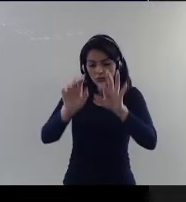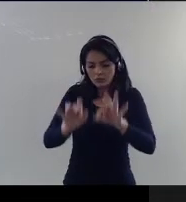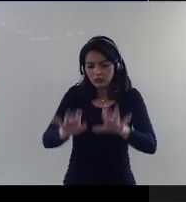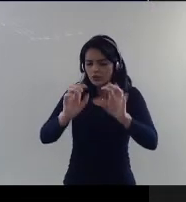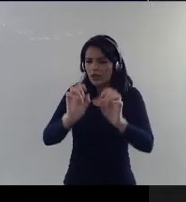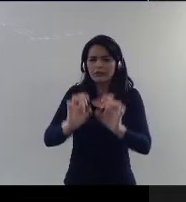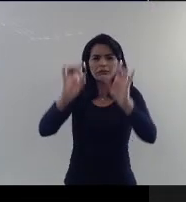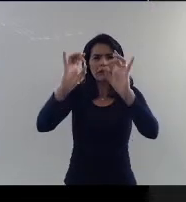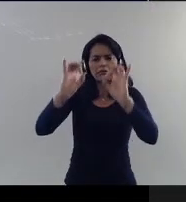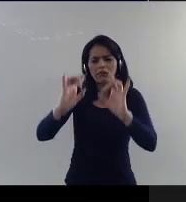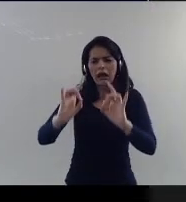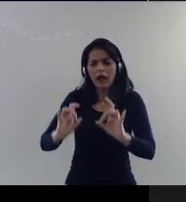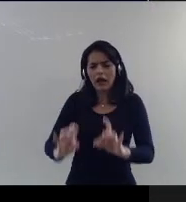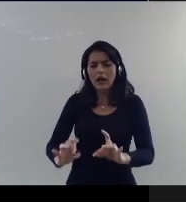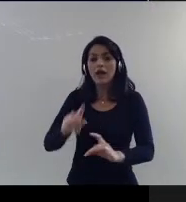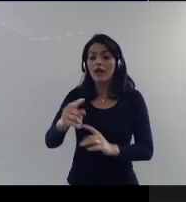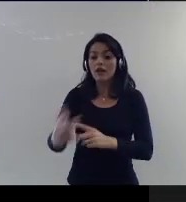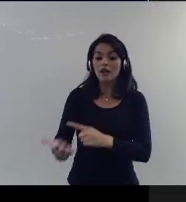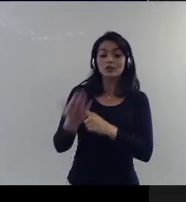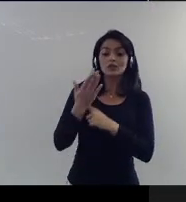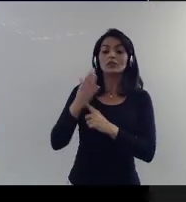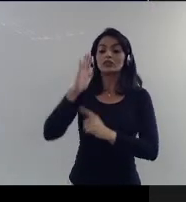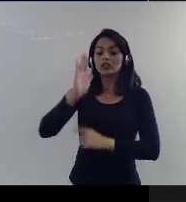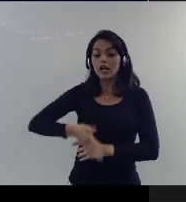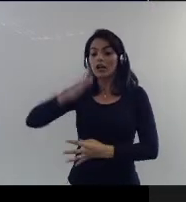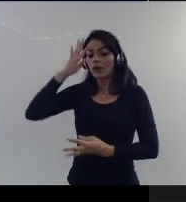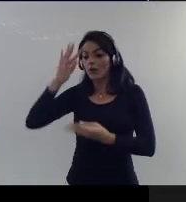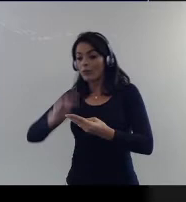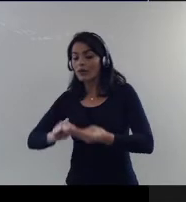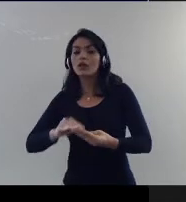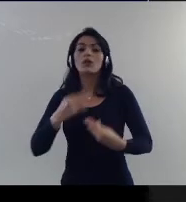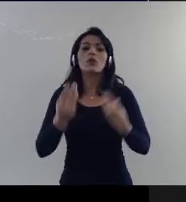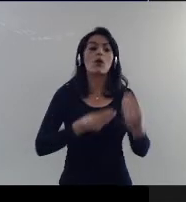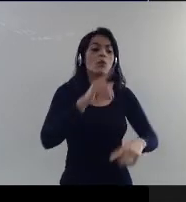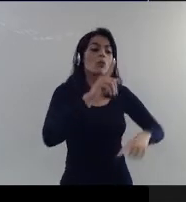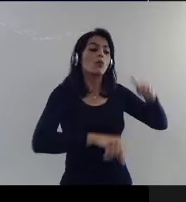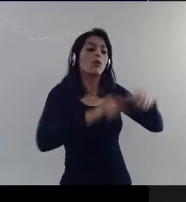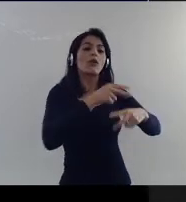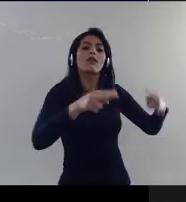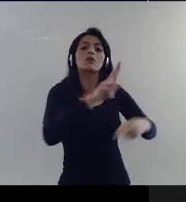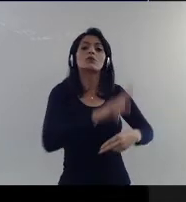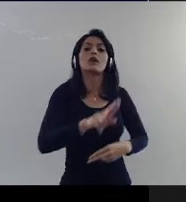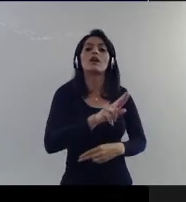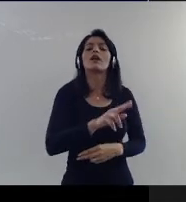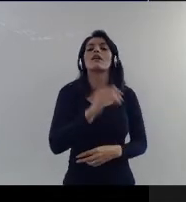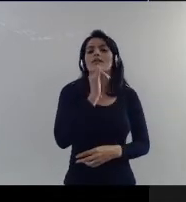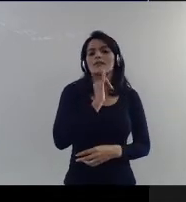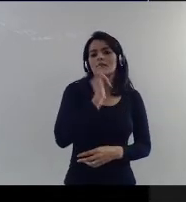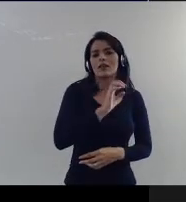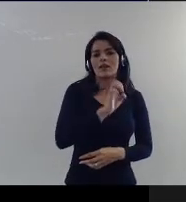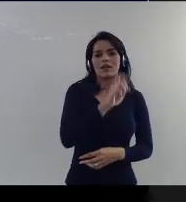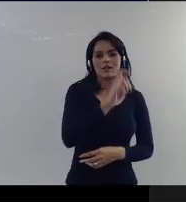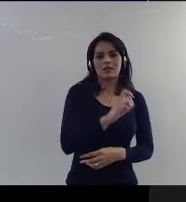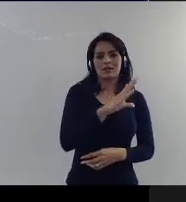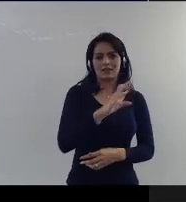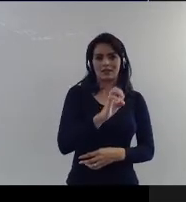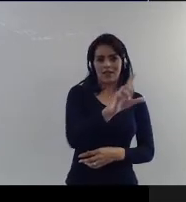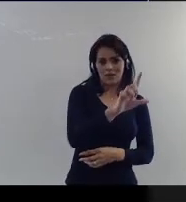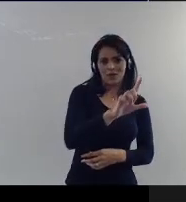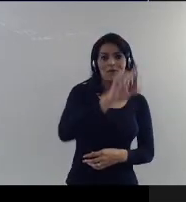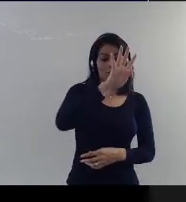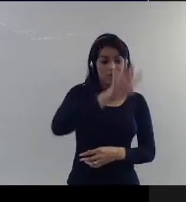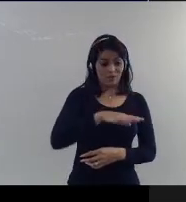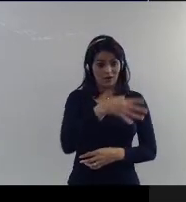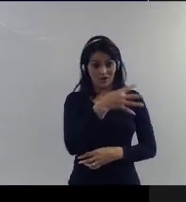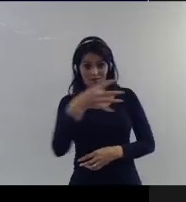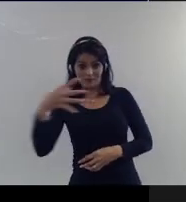situação. Depois, que ferramentas é que a gente vai usar para aquele problema? Porque às vezes Excel também resolve, né? Não é só inteligência artificial. Então, quem são